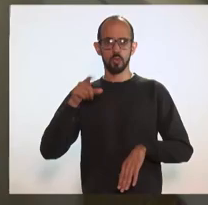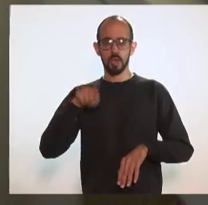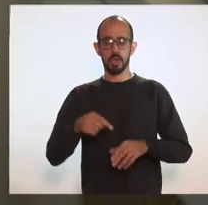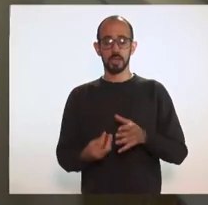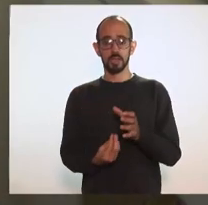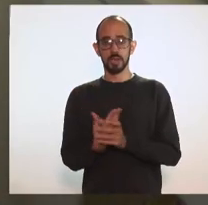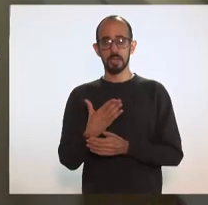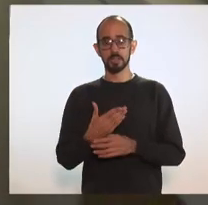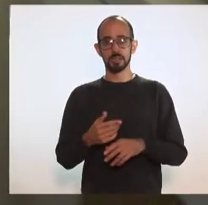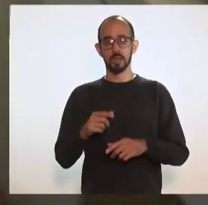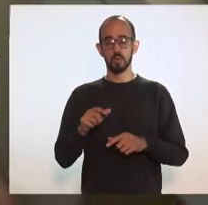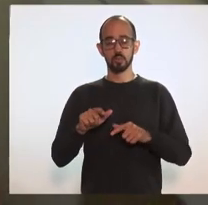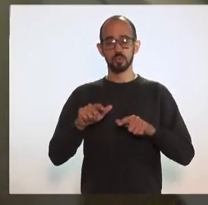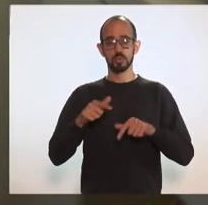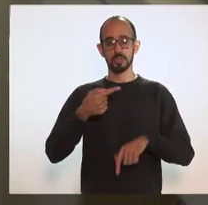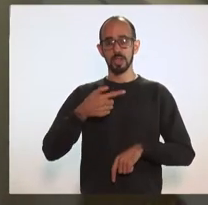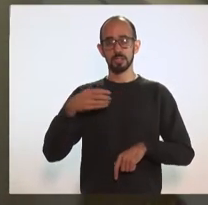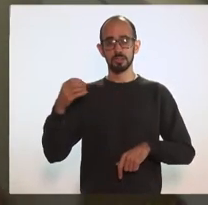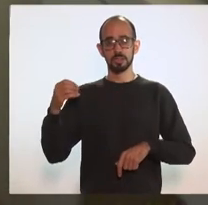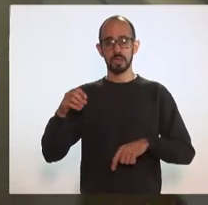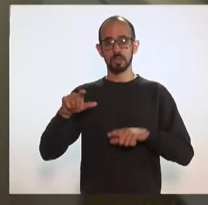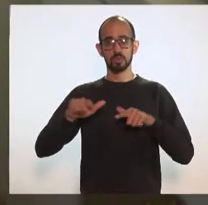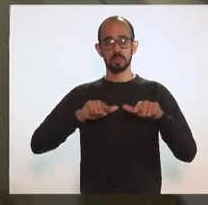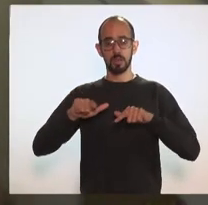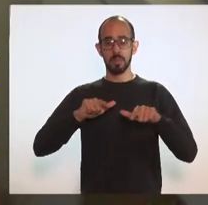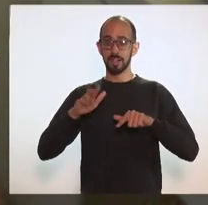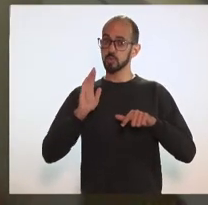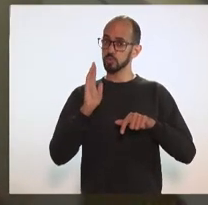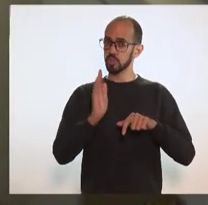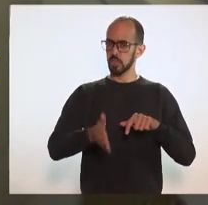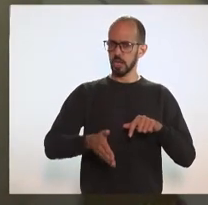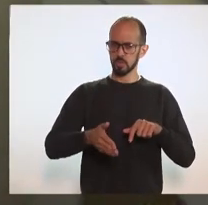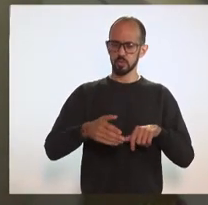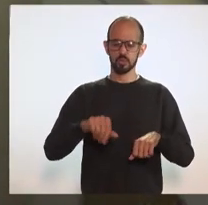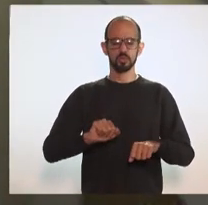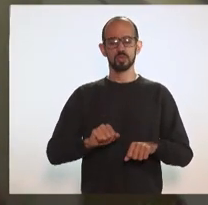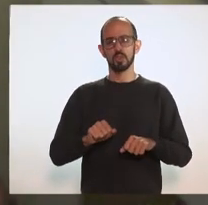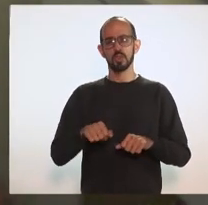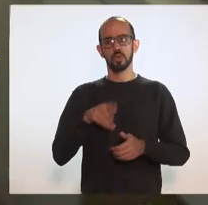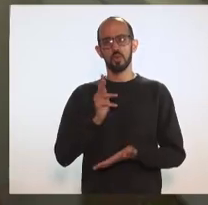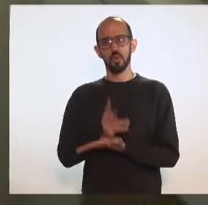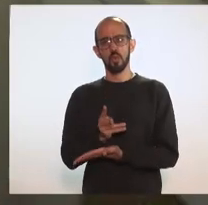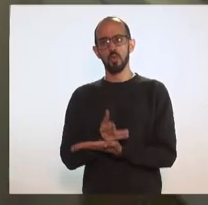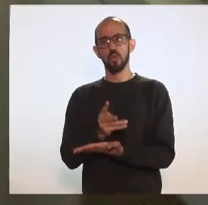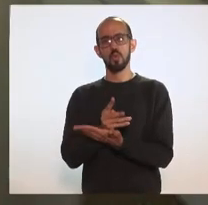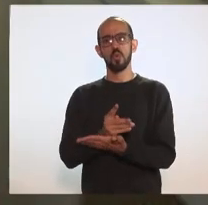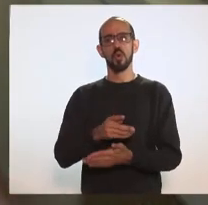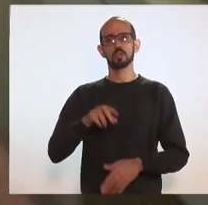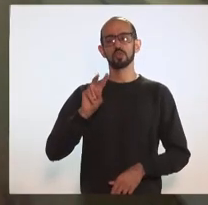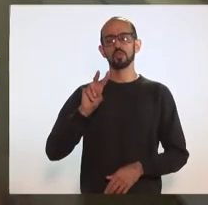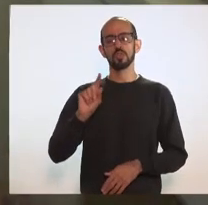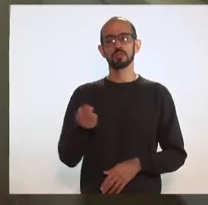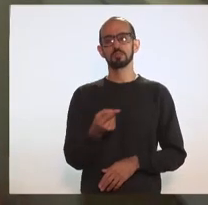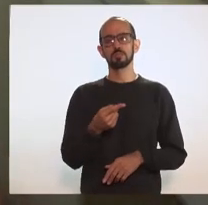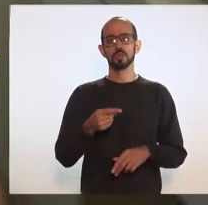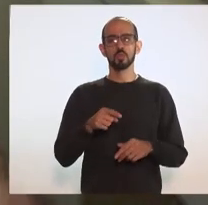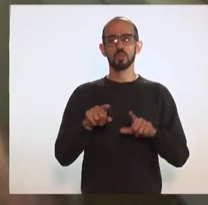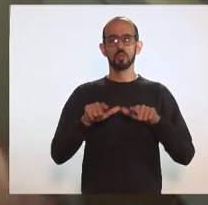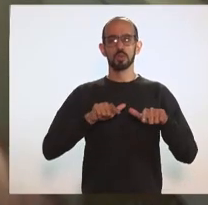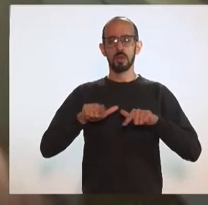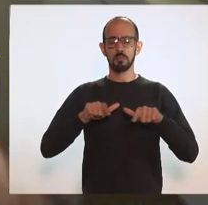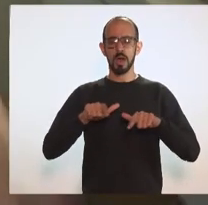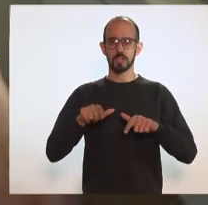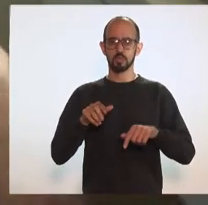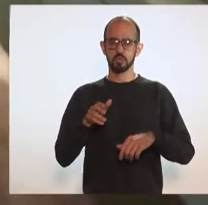700 14 manutenção de 2000 o